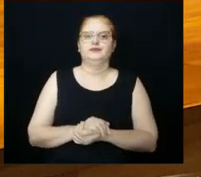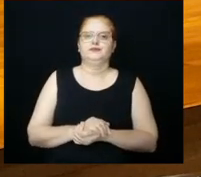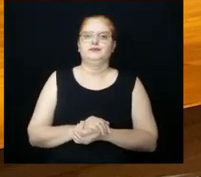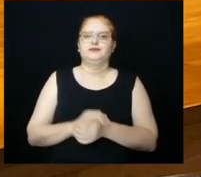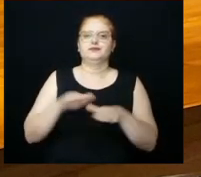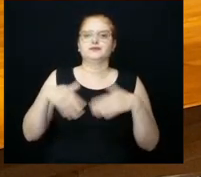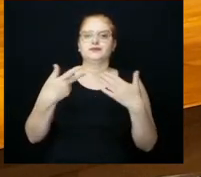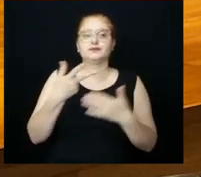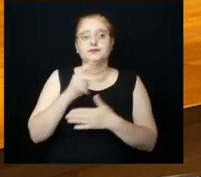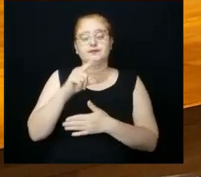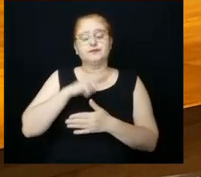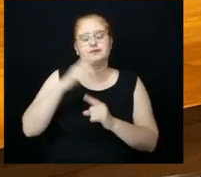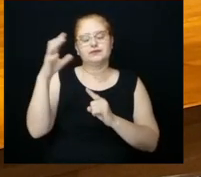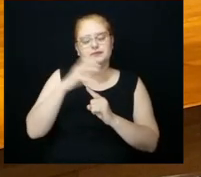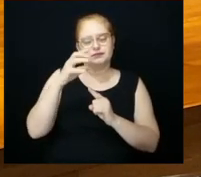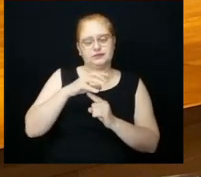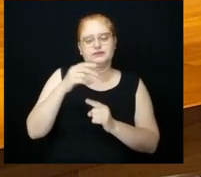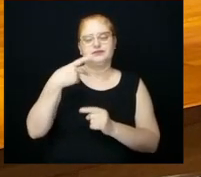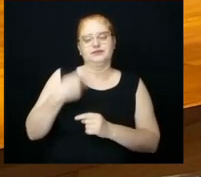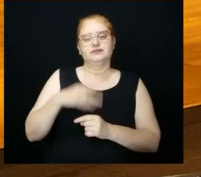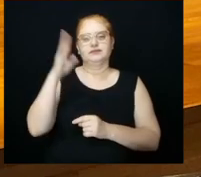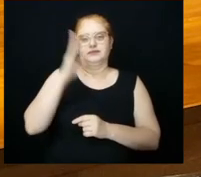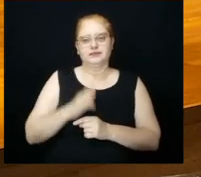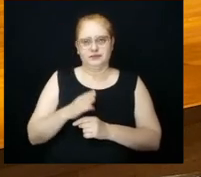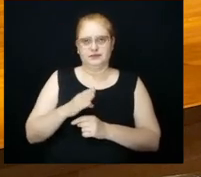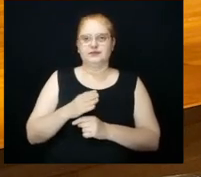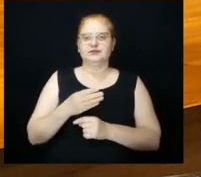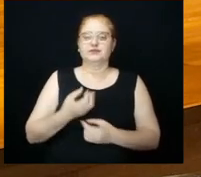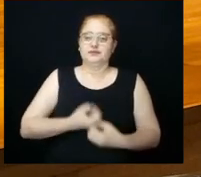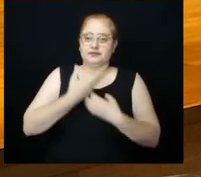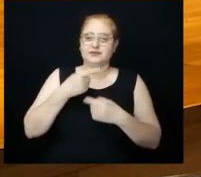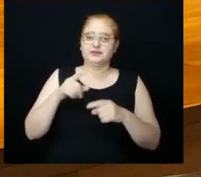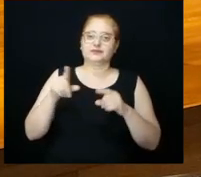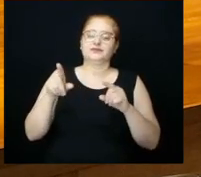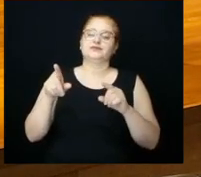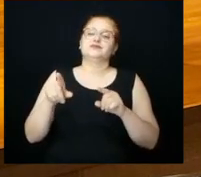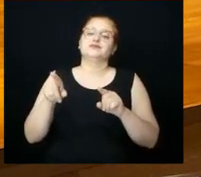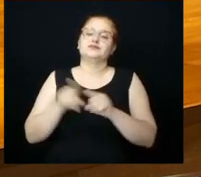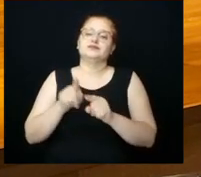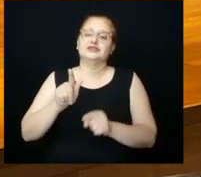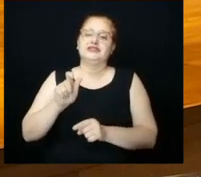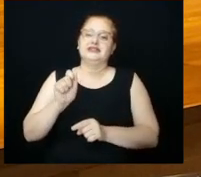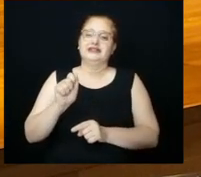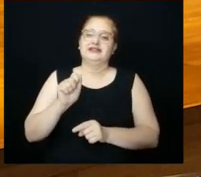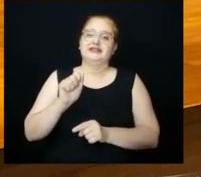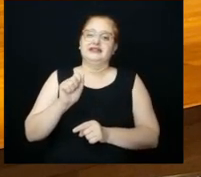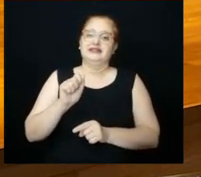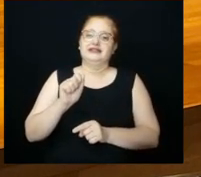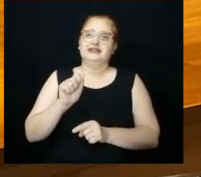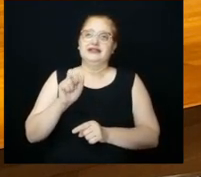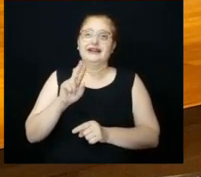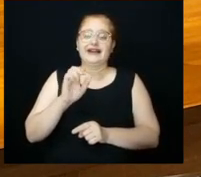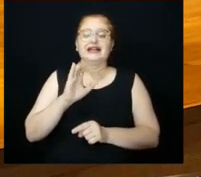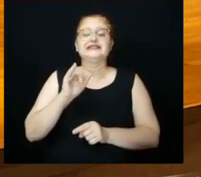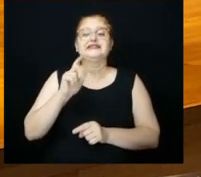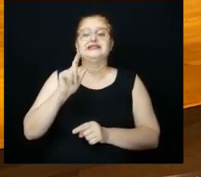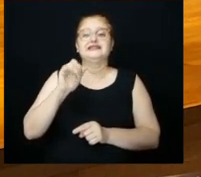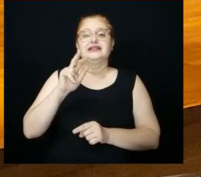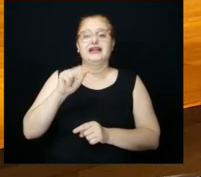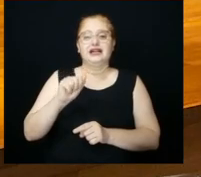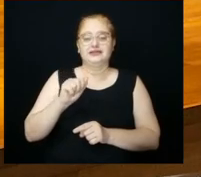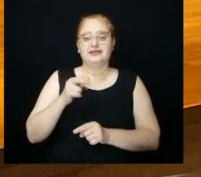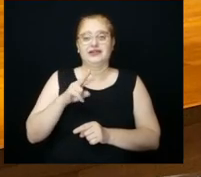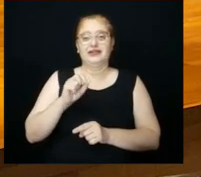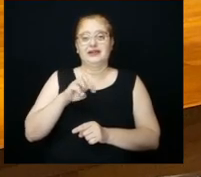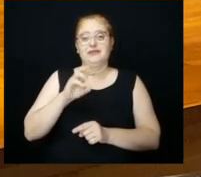E aí ele vai ter essa influência do Manuel de Barros e também da poesia do Graciliano Ramos. Ele disse que quando leu, logo que ele começou a ler, estudar na escola,